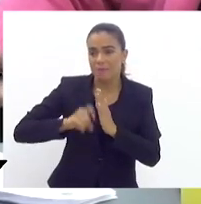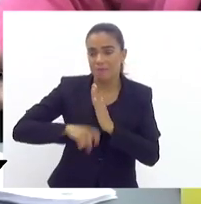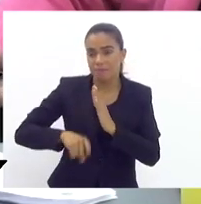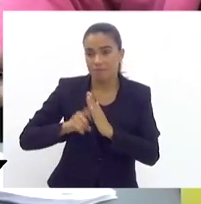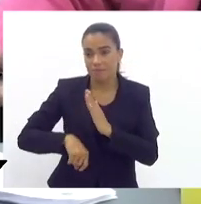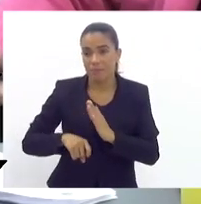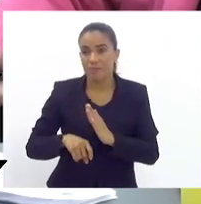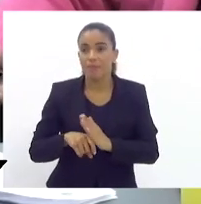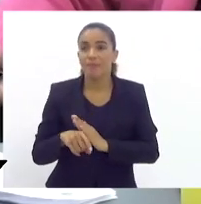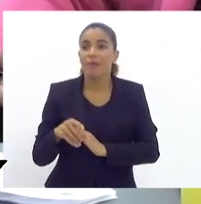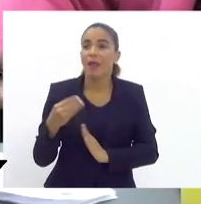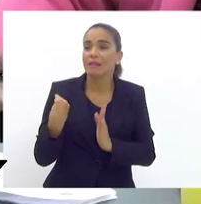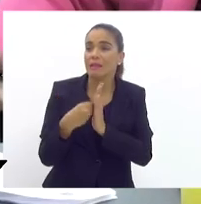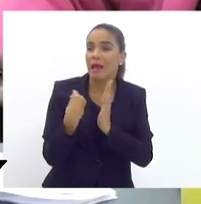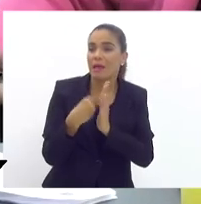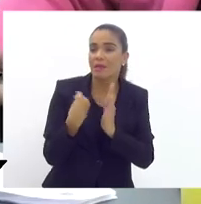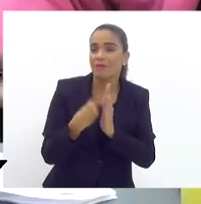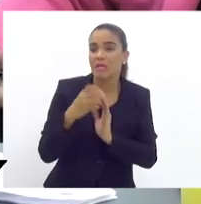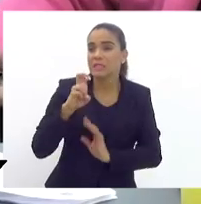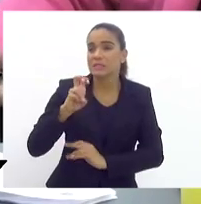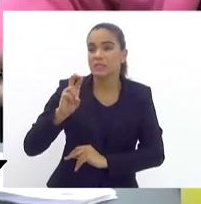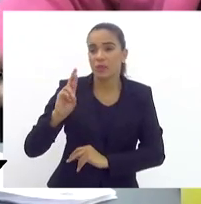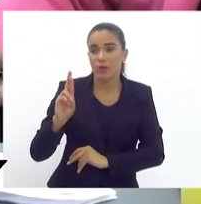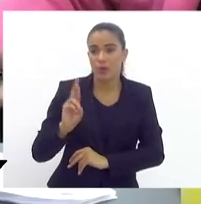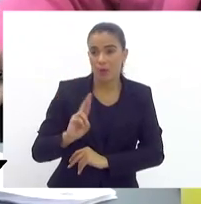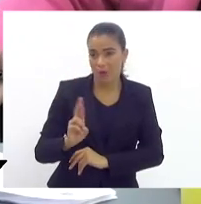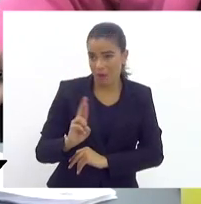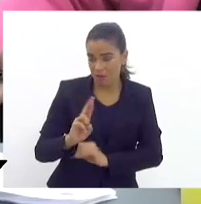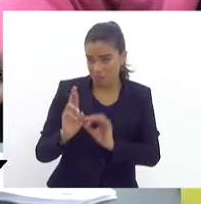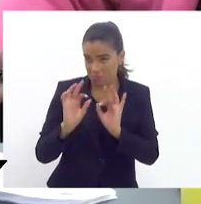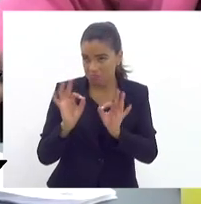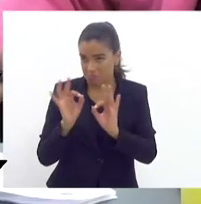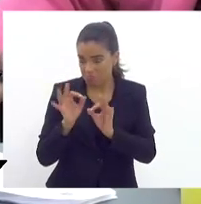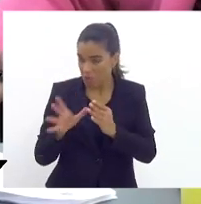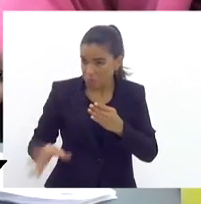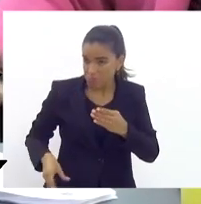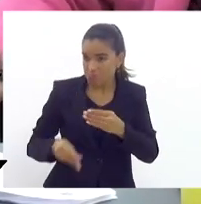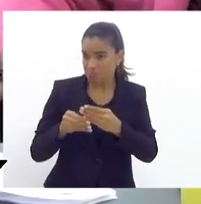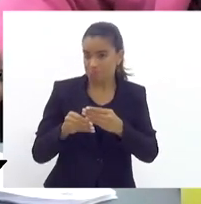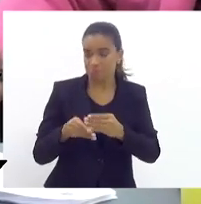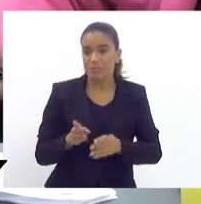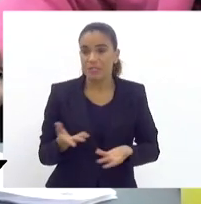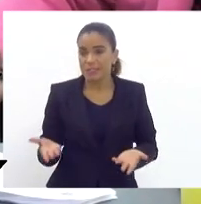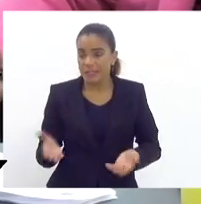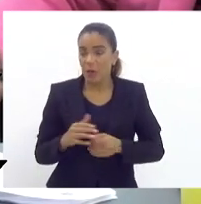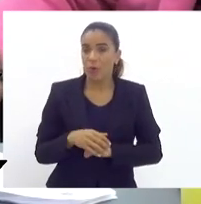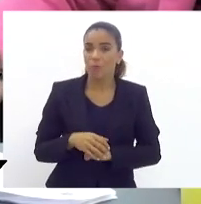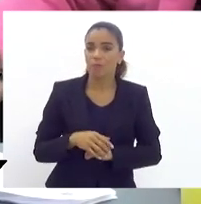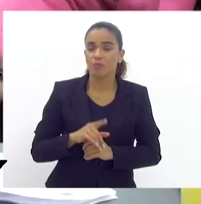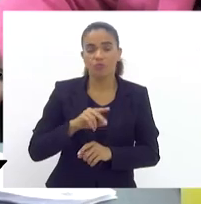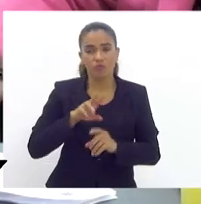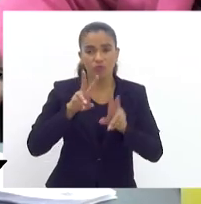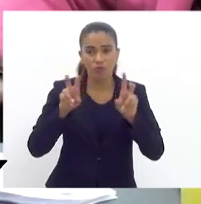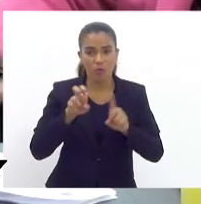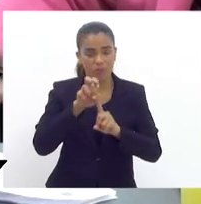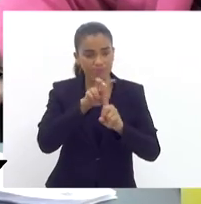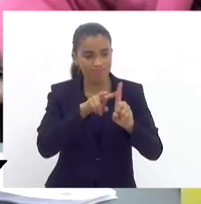à tarifa de R$ 5,00 que foi fixada. Está subsidiando. Então, sob esse aspecto,